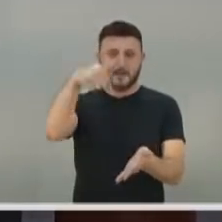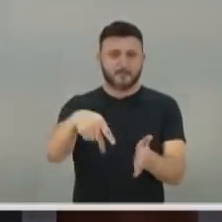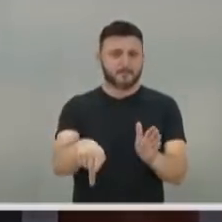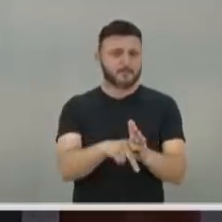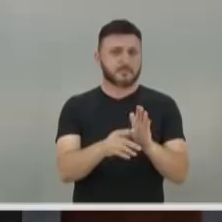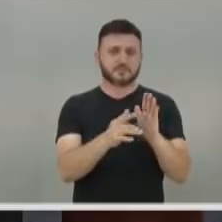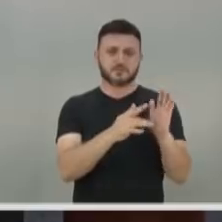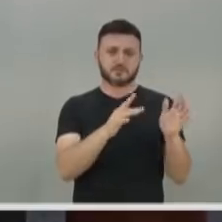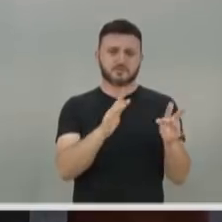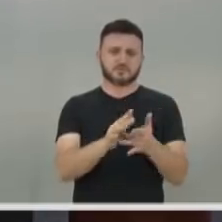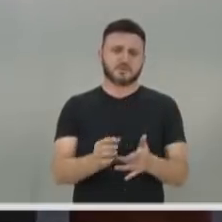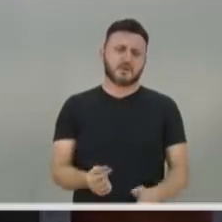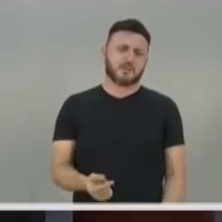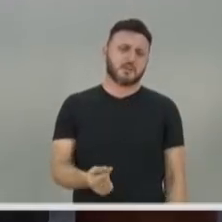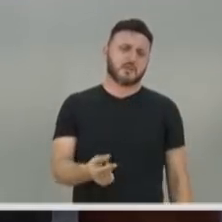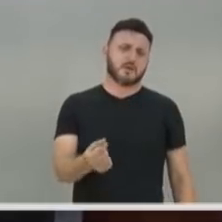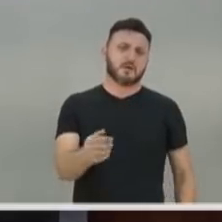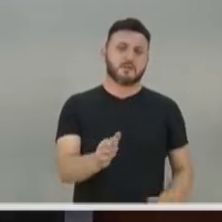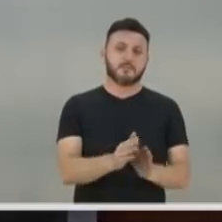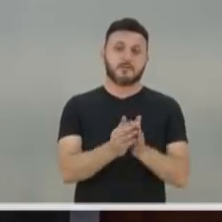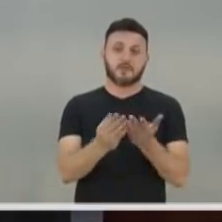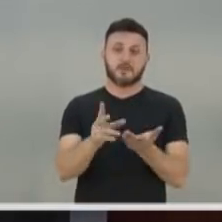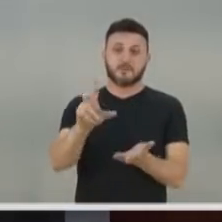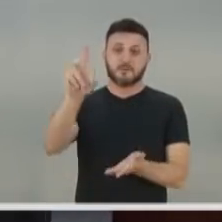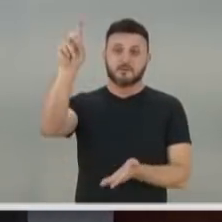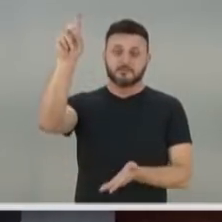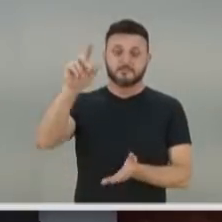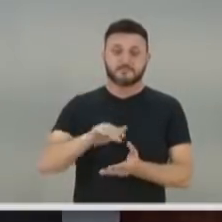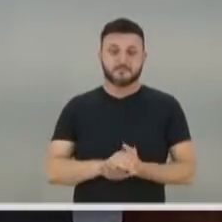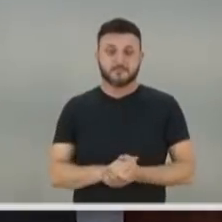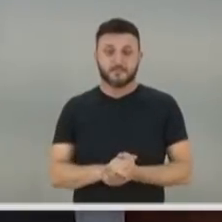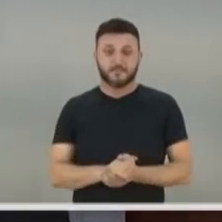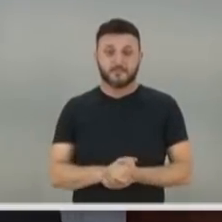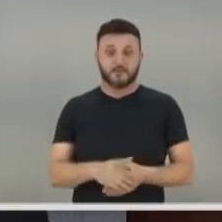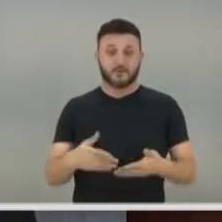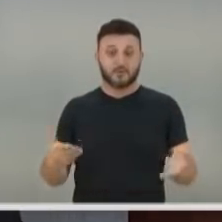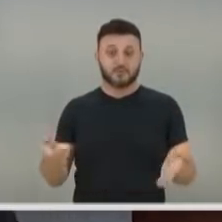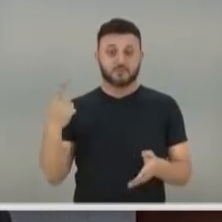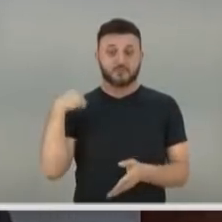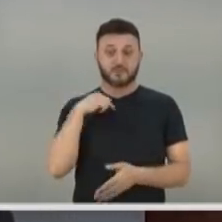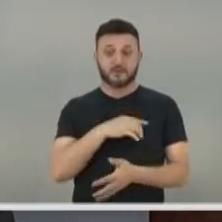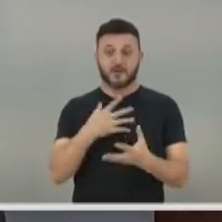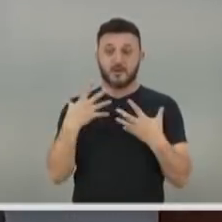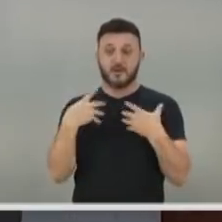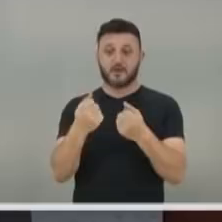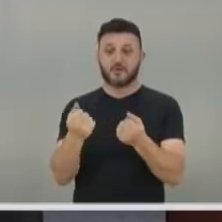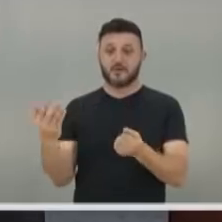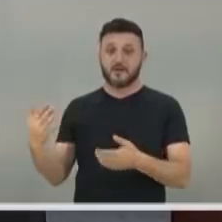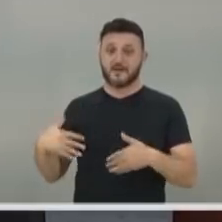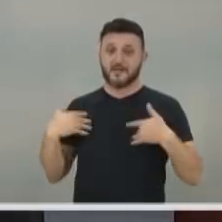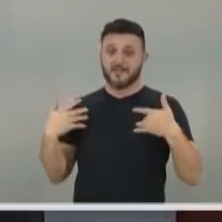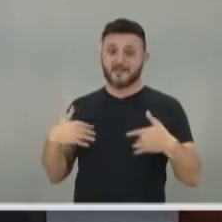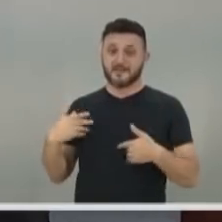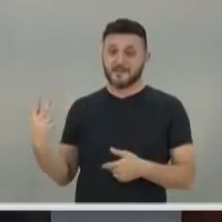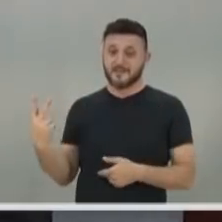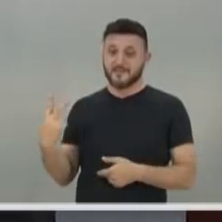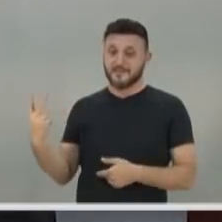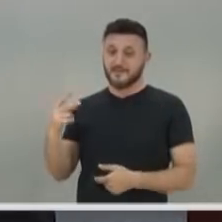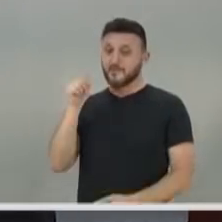a eterna palavra de Deus. Nós queremos acolher com muita alegria a